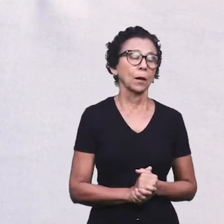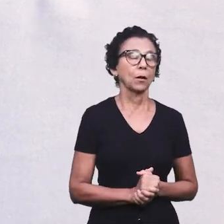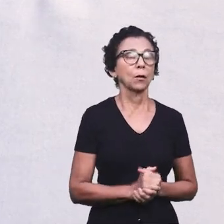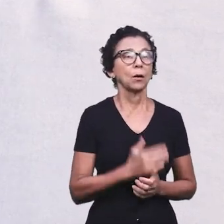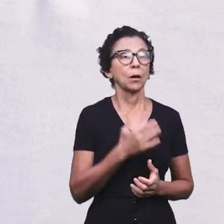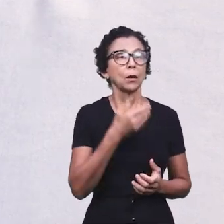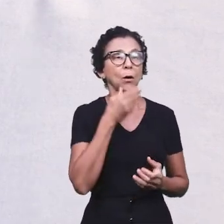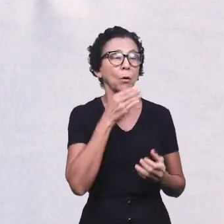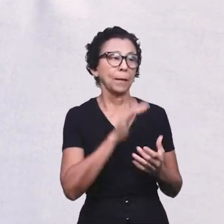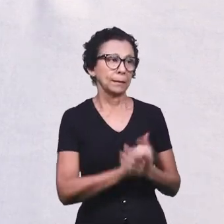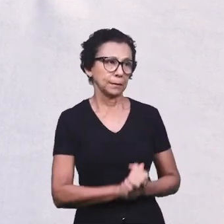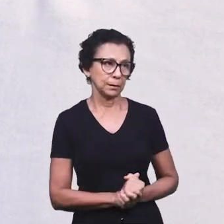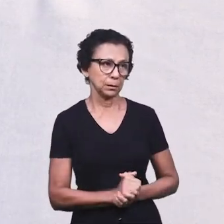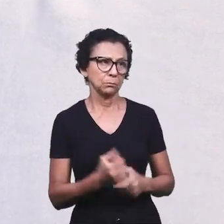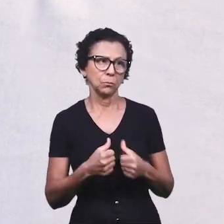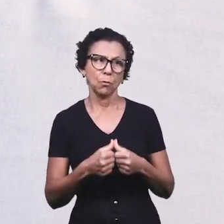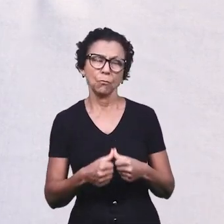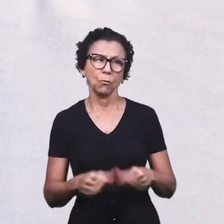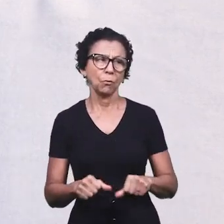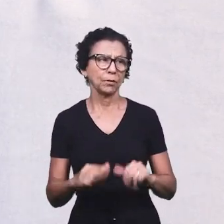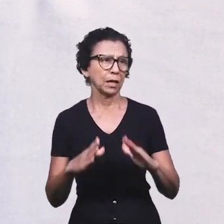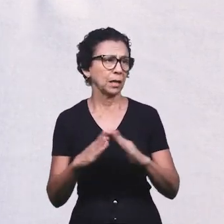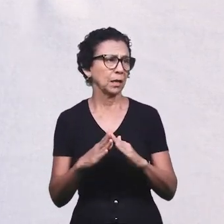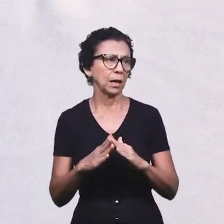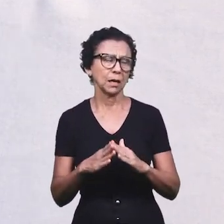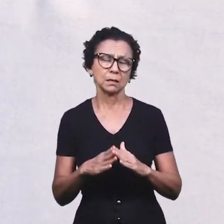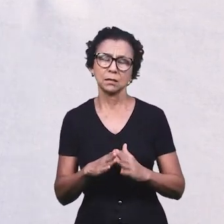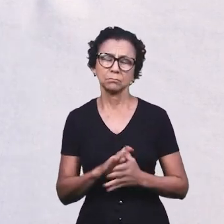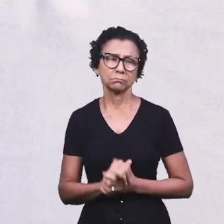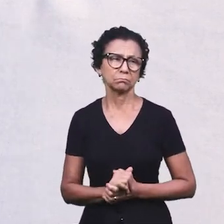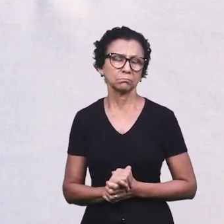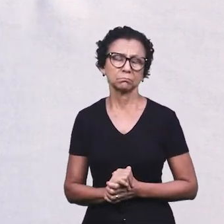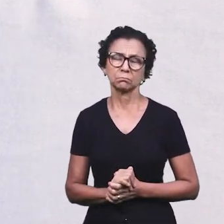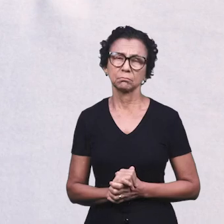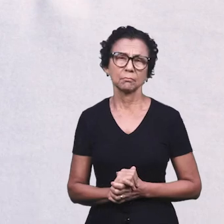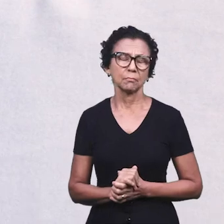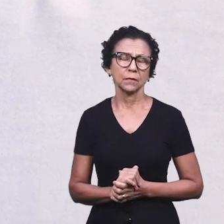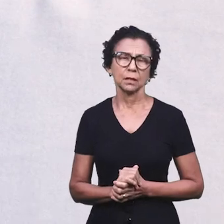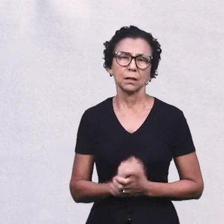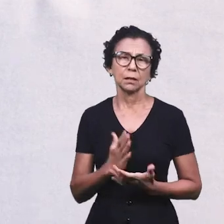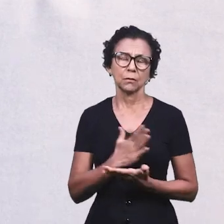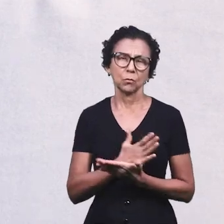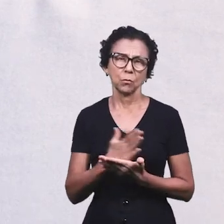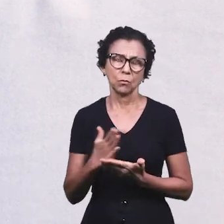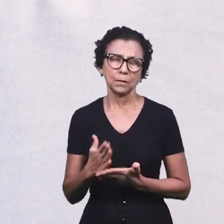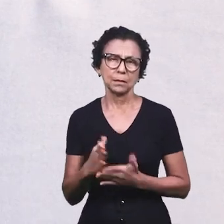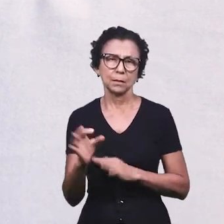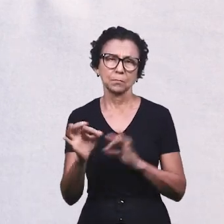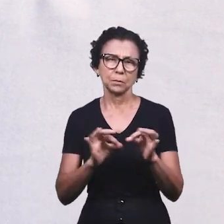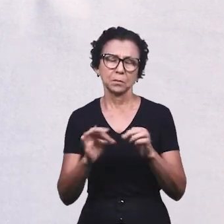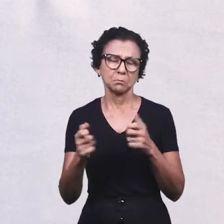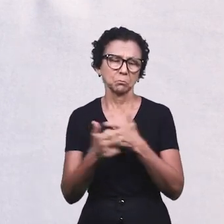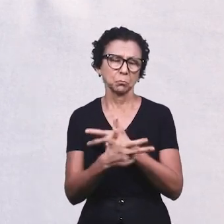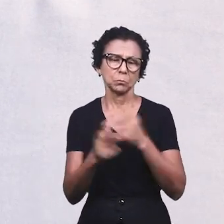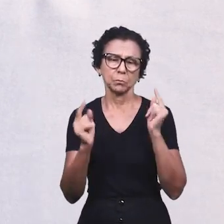falei, eu acho que eu vou ficar em casa mesmo e eu vou começar a fazer alguma coisa para vender. Eu morava num lugar que tinha um